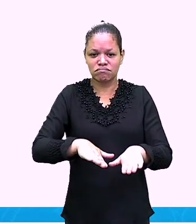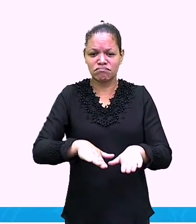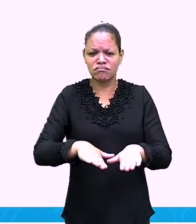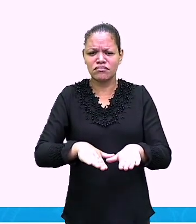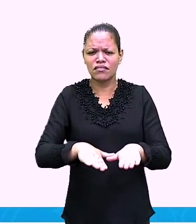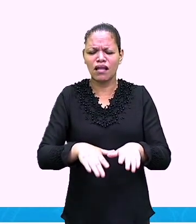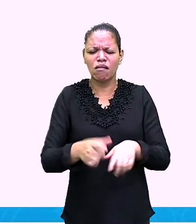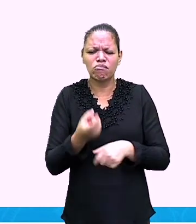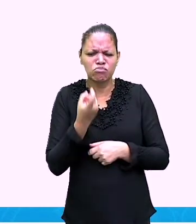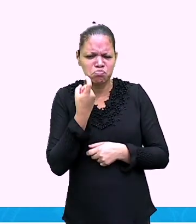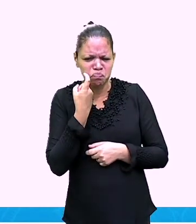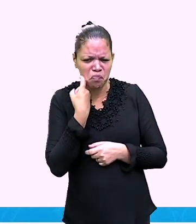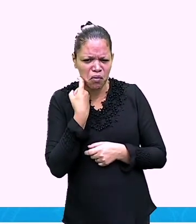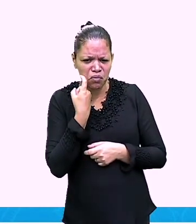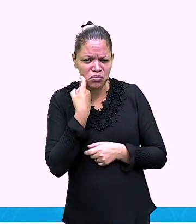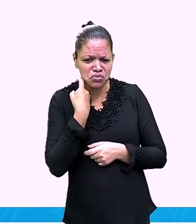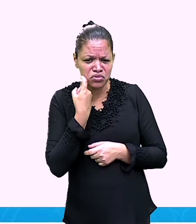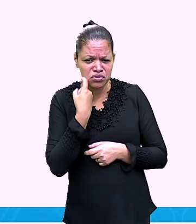Os